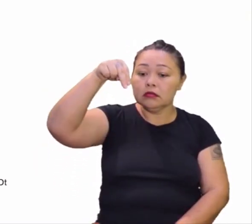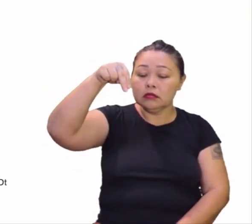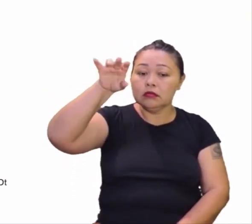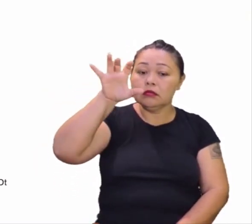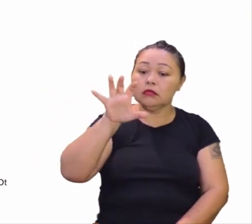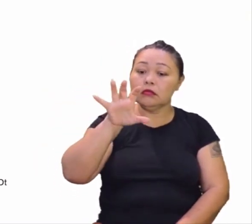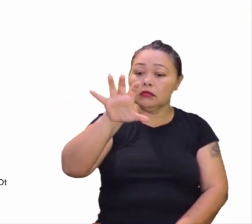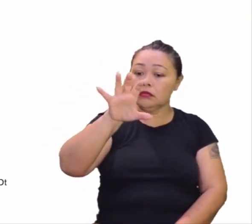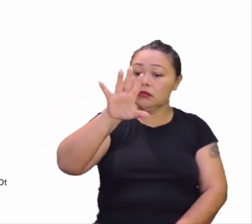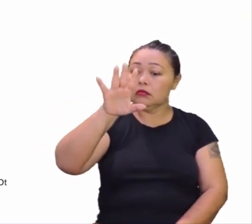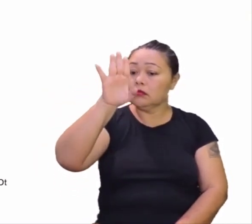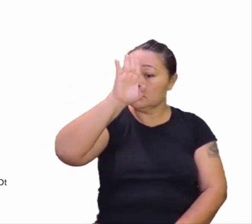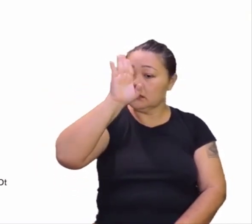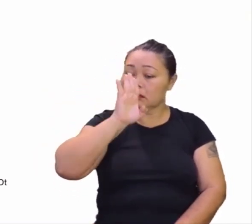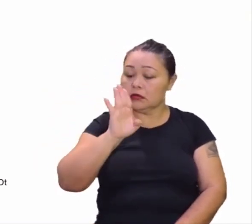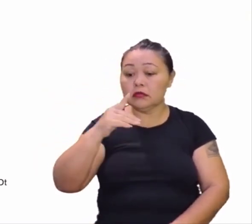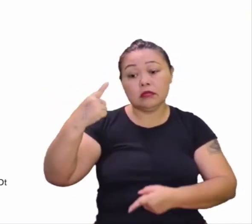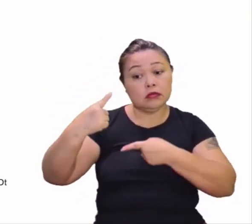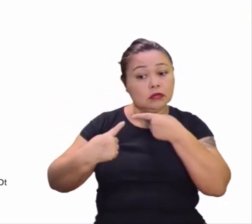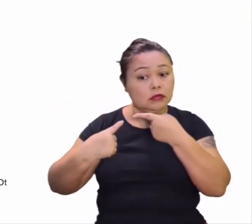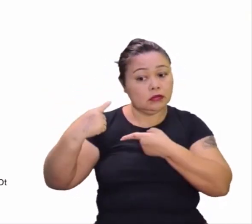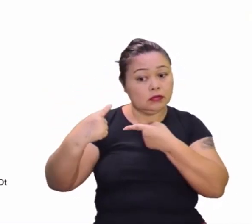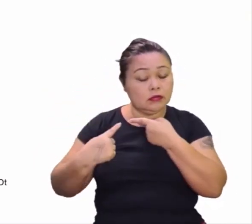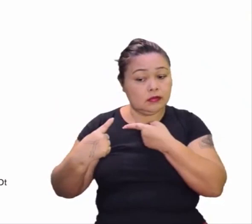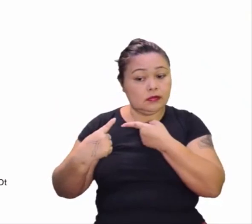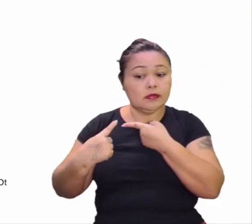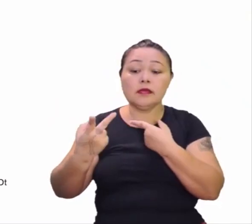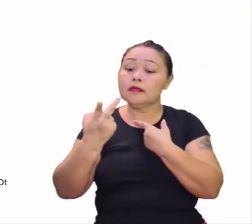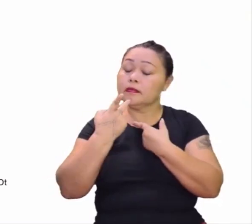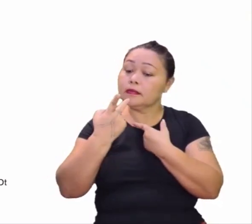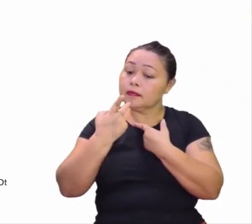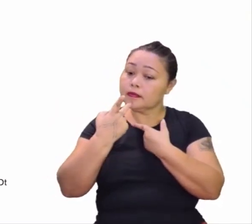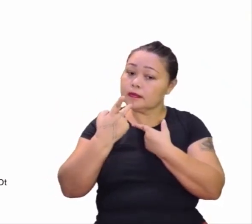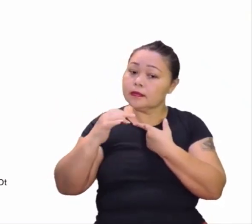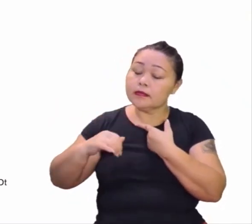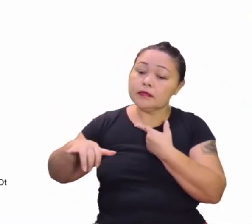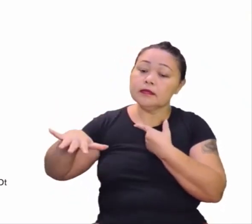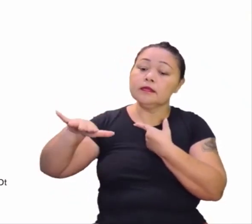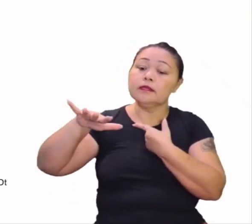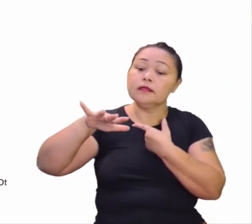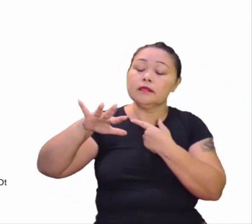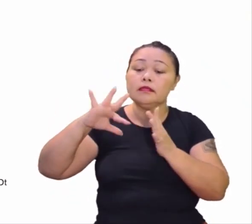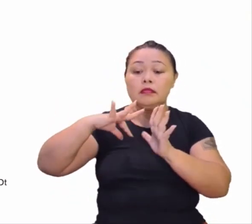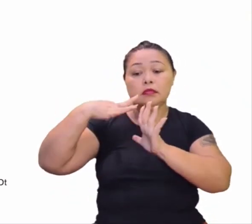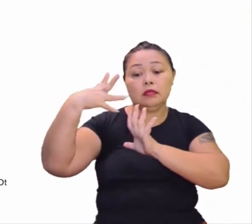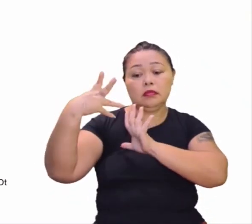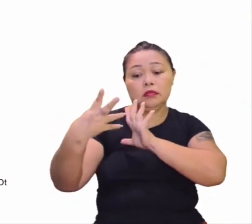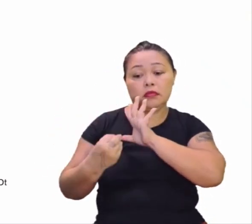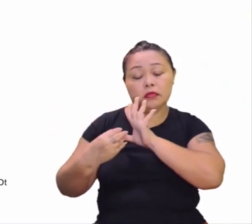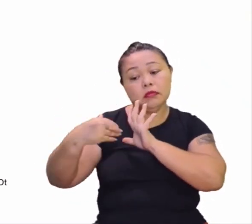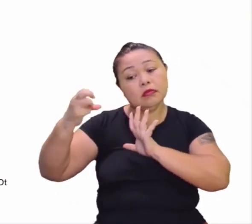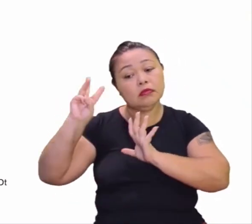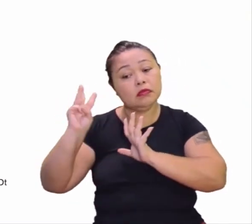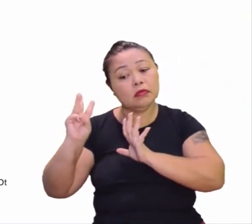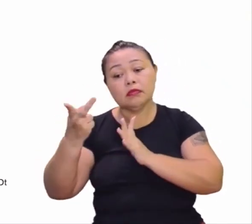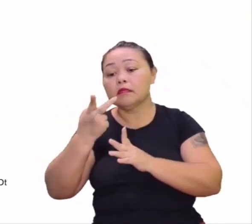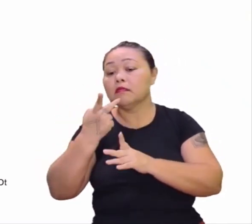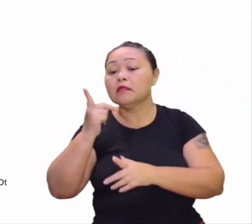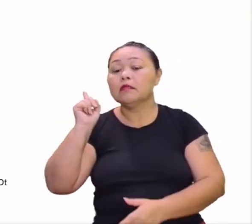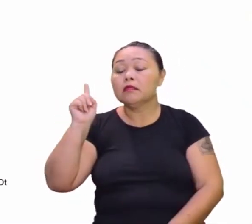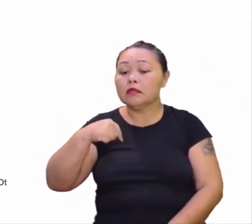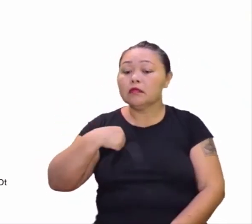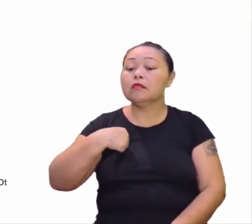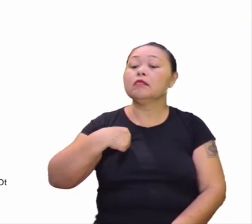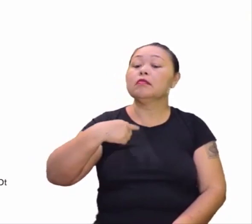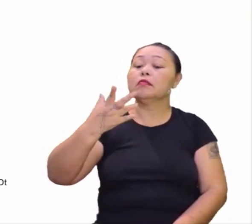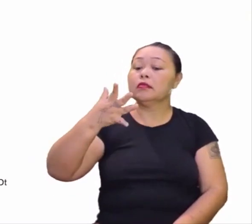das regiões do Brasil, né? Política. Agora, quando a gente fala dessa Amazônia que chega lá no Maranhão, como o professor Jorge está falando,